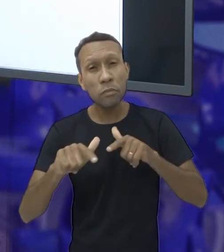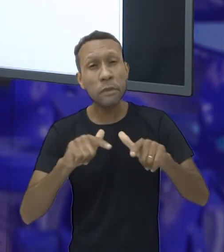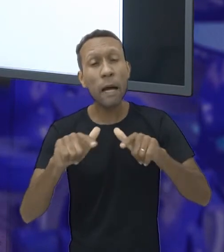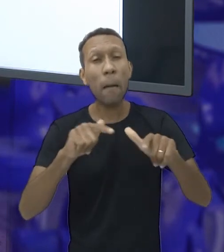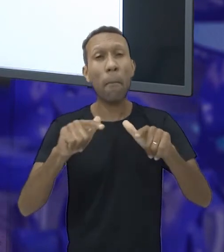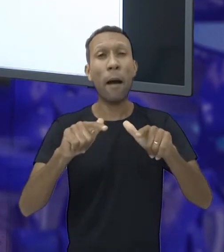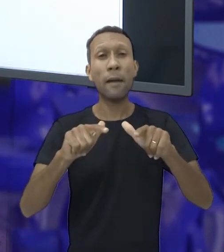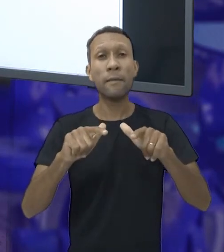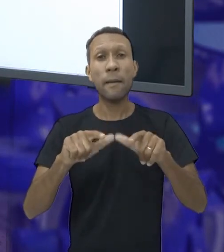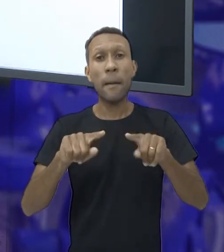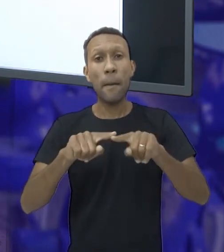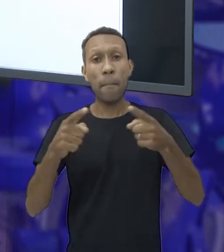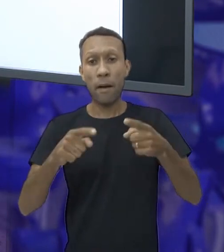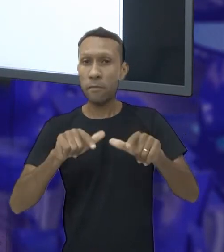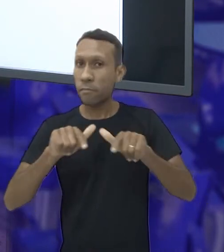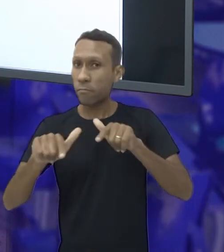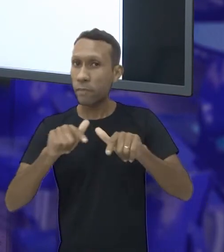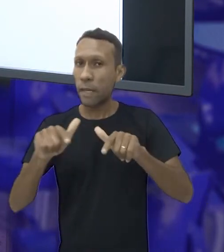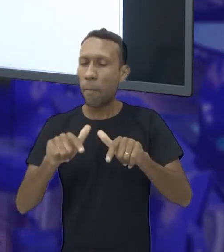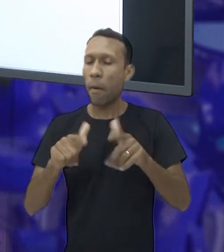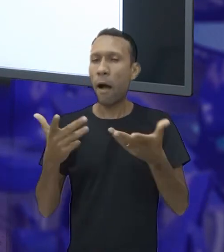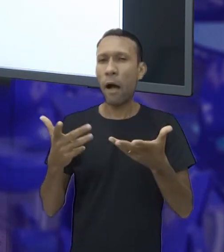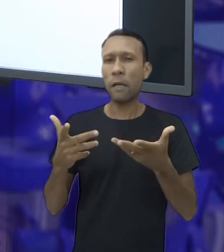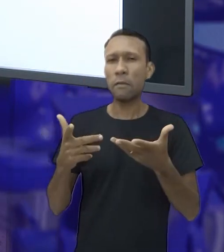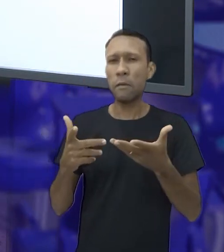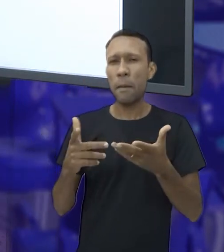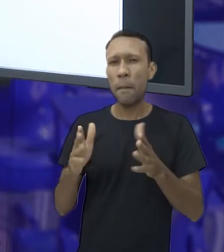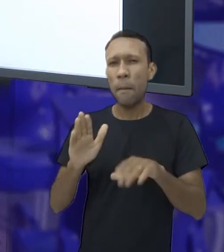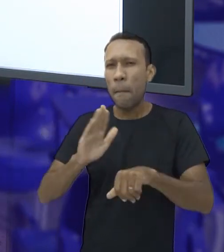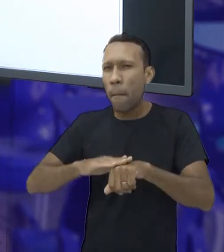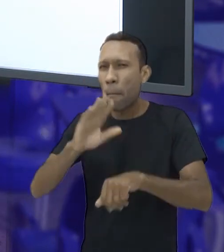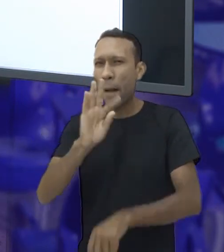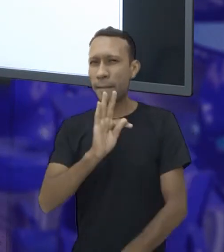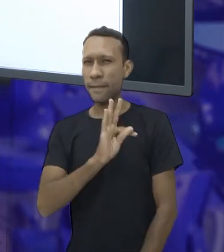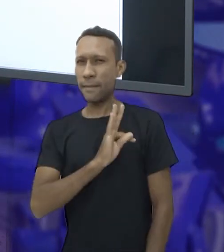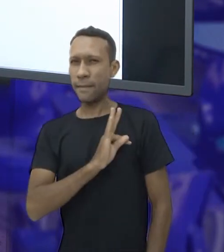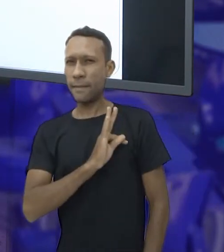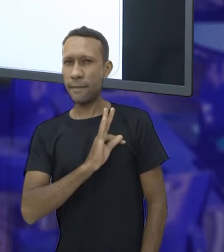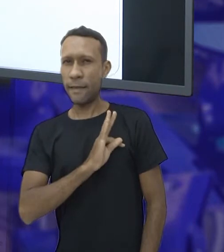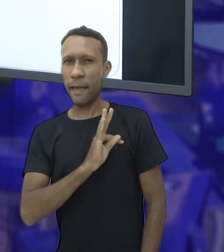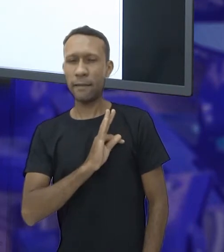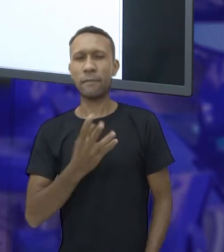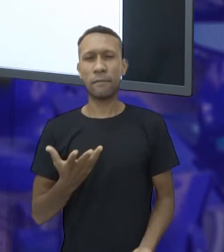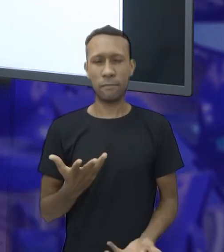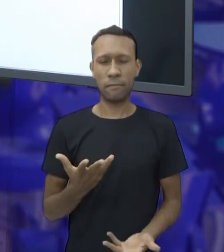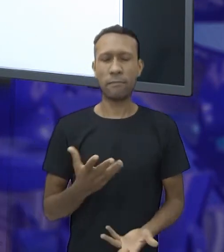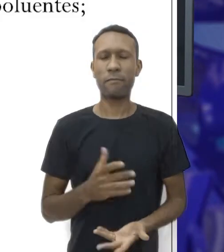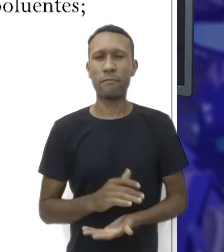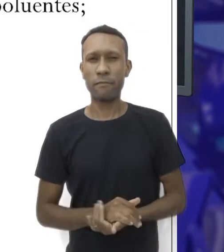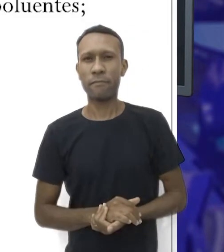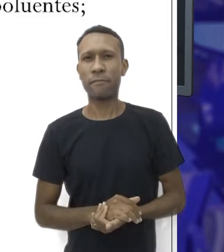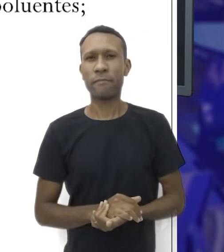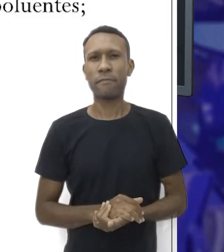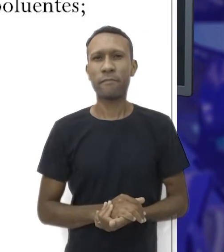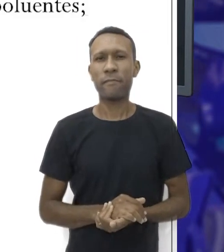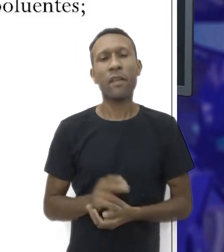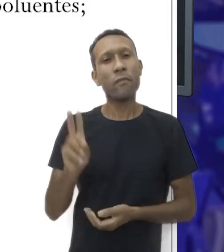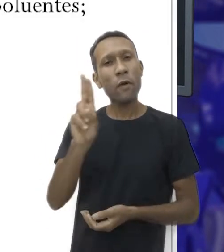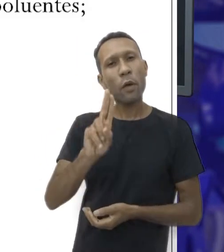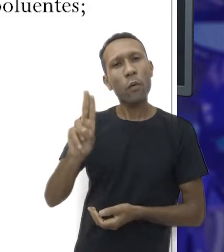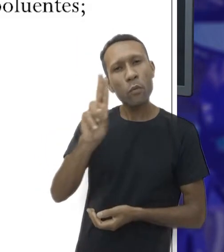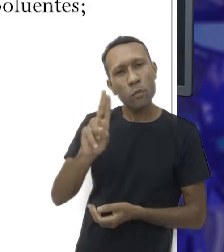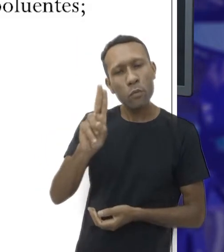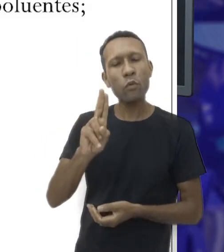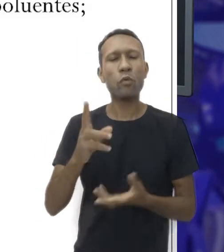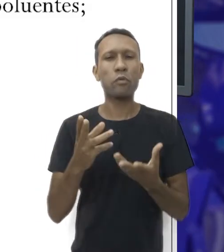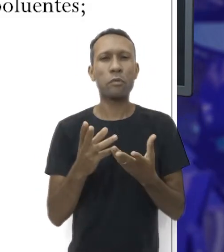empregos mais o quê? Qualificados, certo? Empregos mais técnicos do que empregos mais braçais. Utilização de